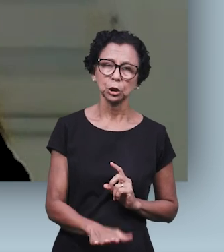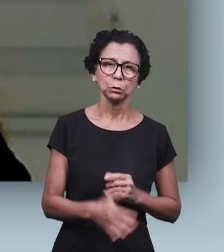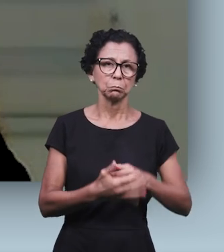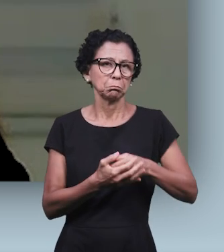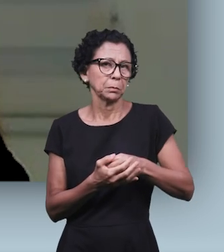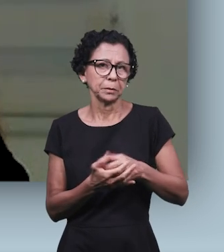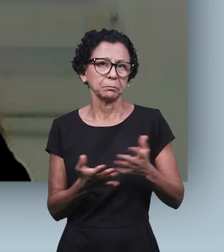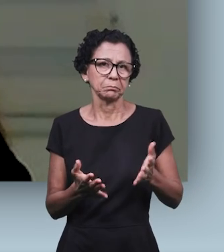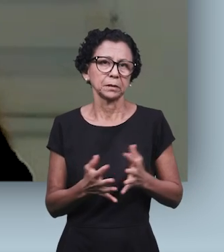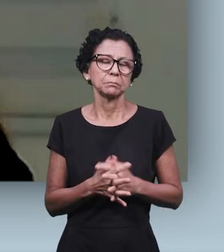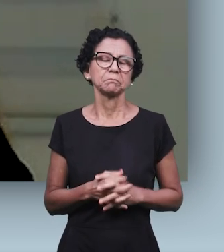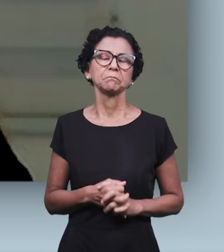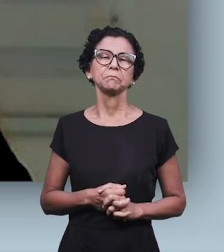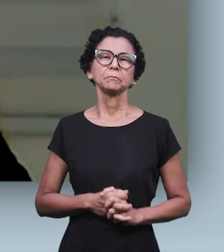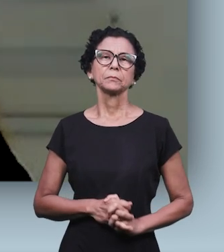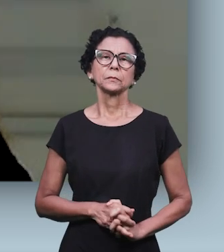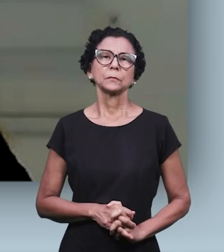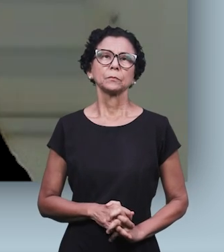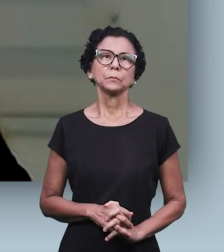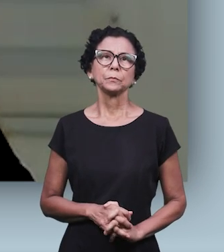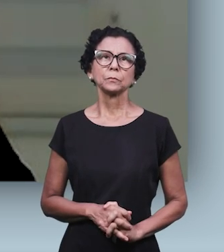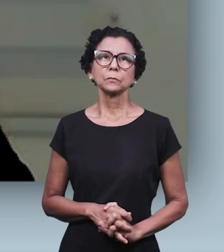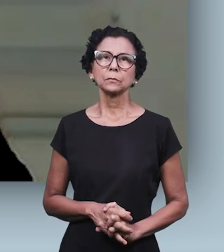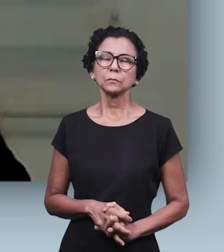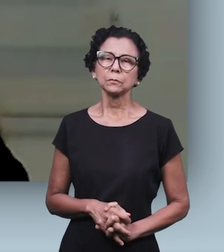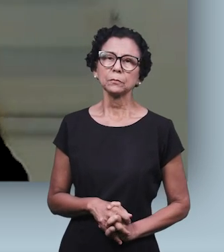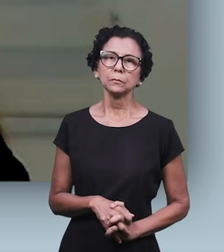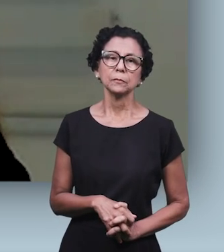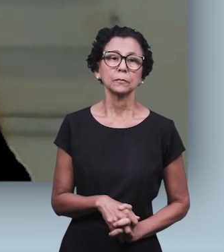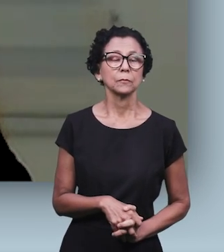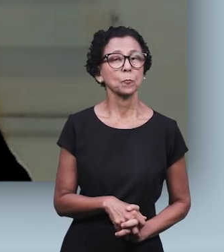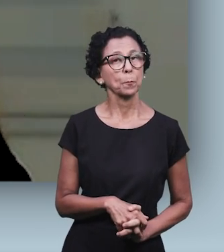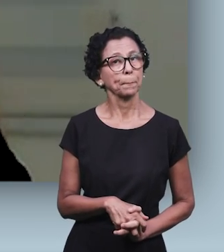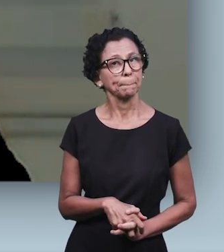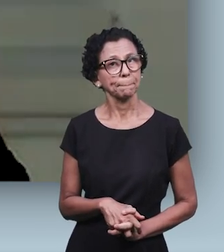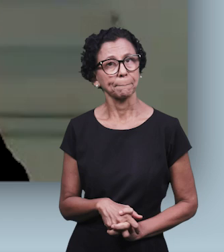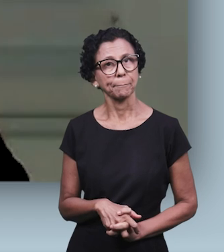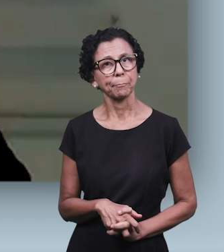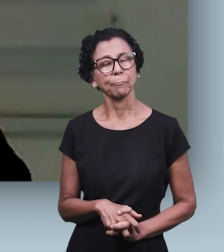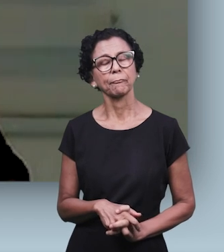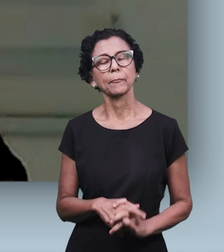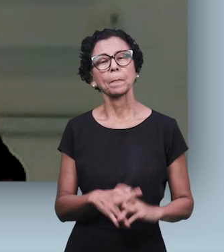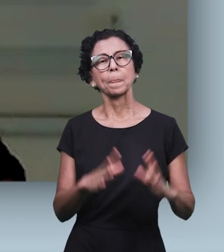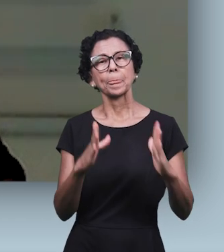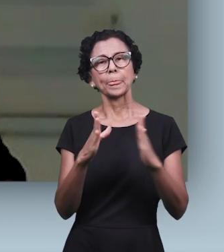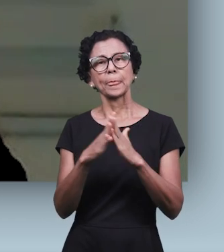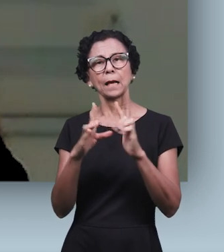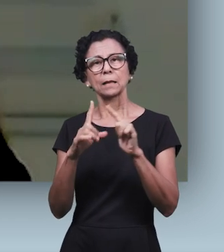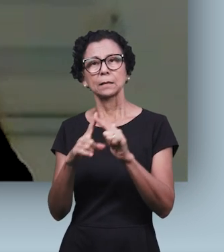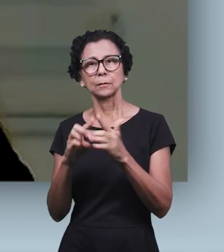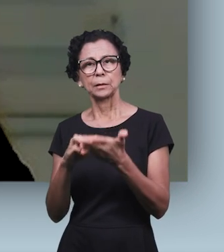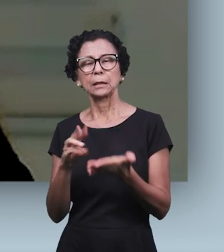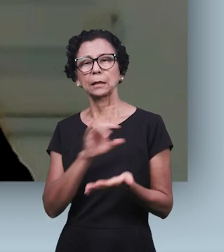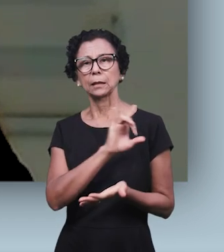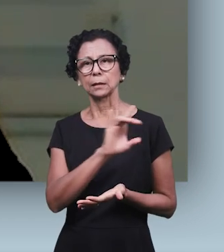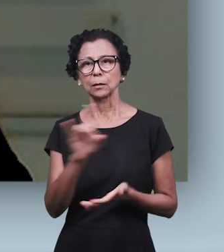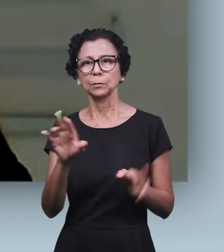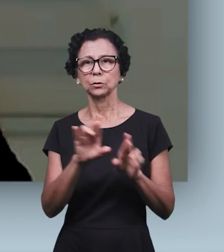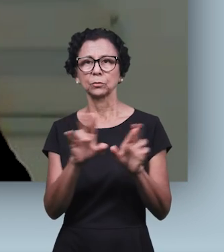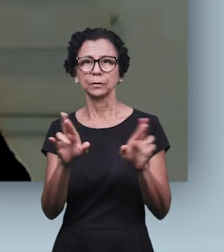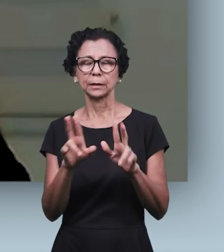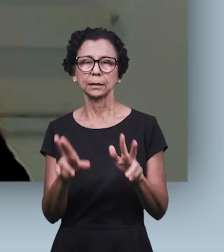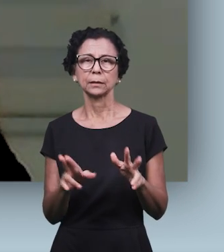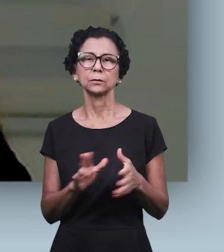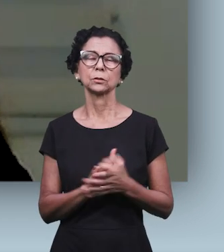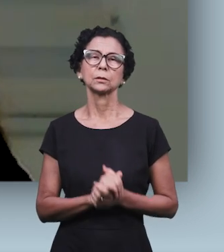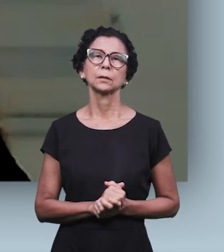pequena, pode ser um bebê. Então, nós sabemos que as igrejas são diferentes, cada uma com a sua realidade, né? E a professora